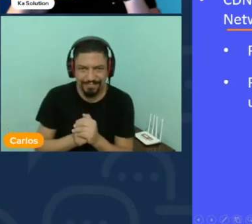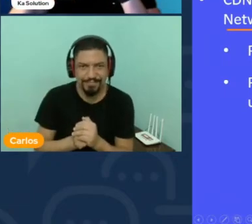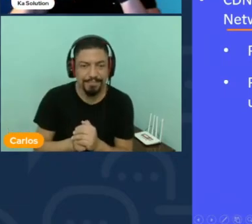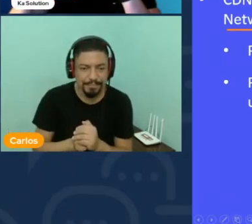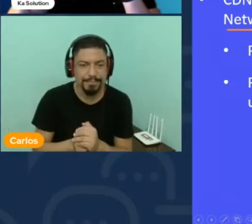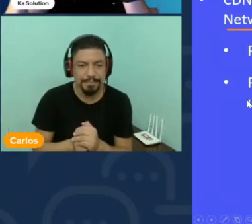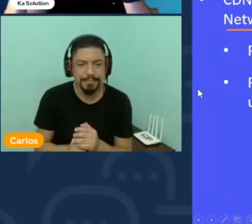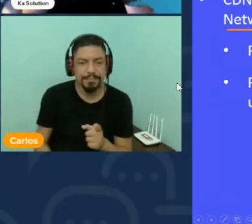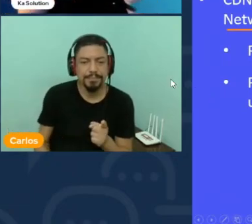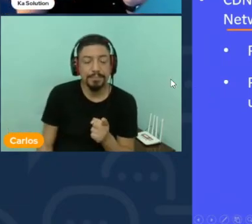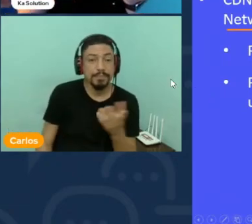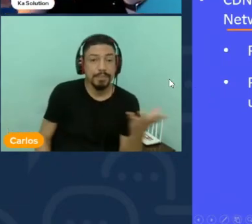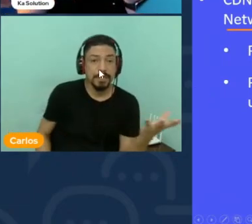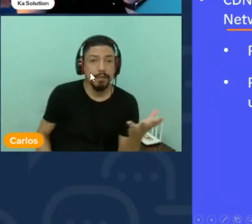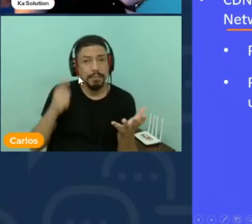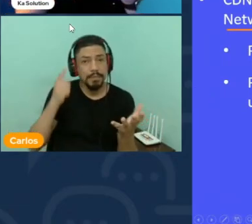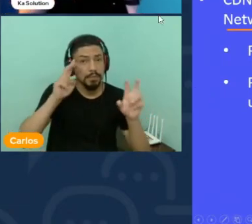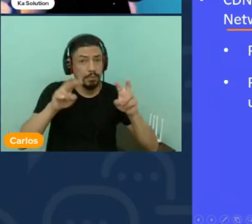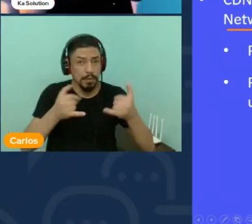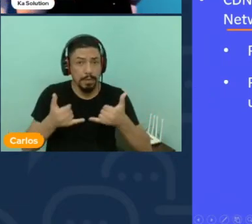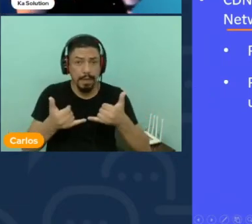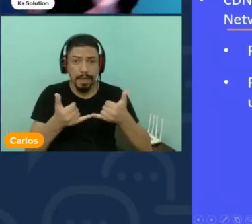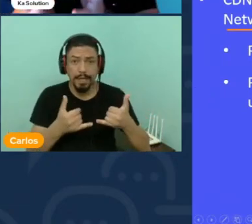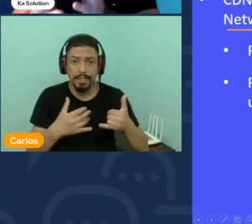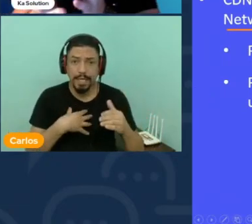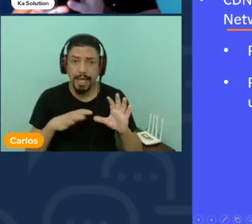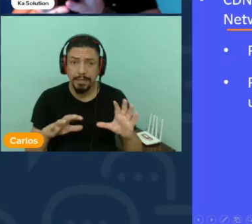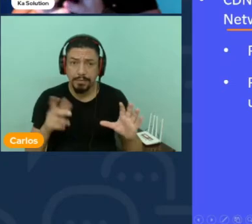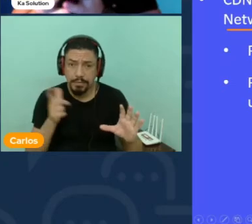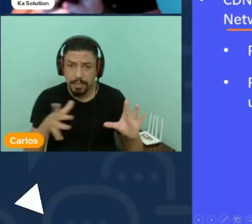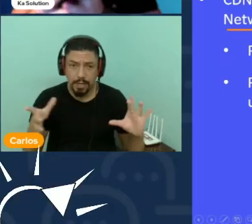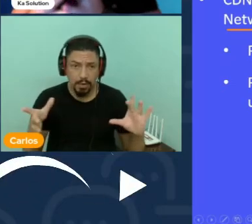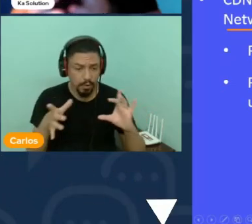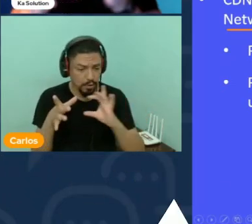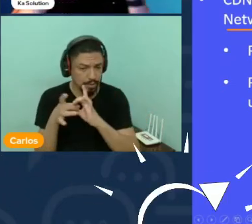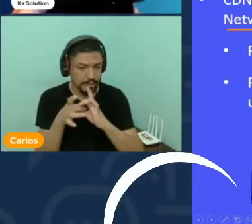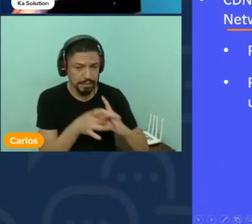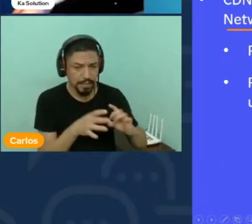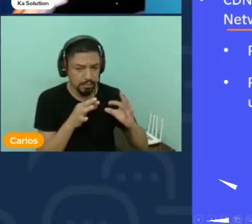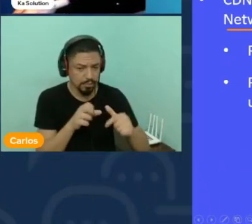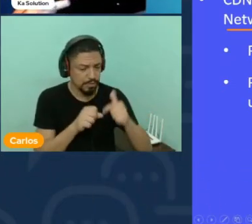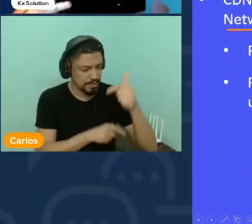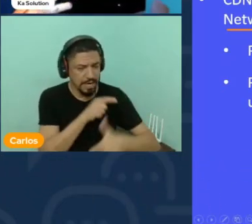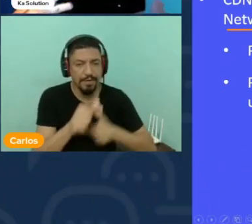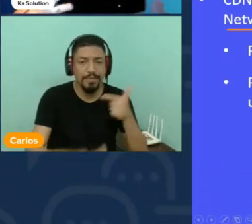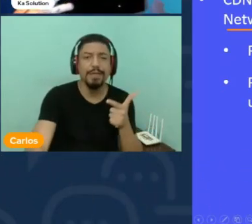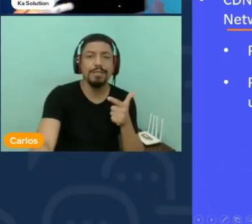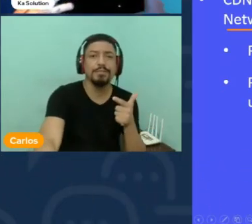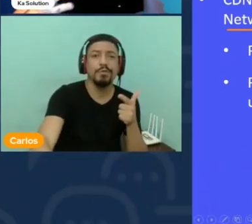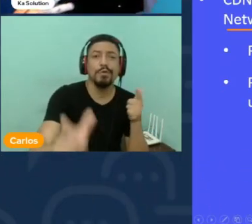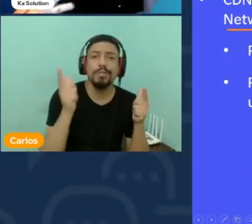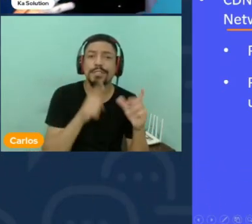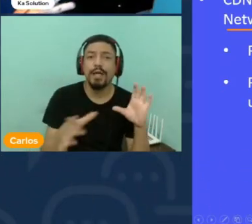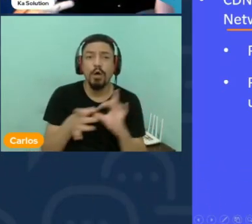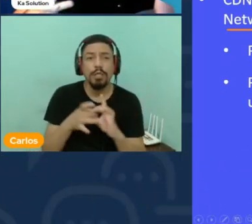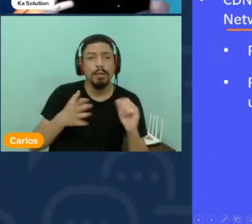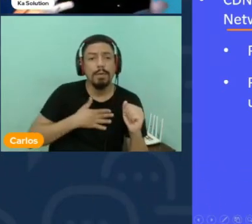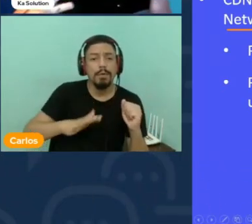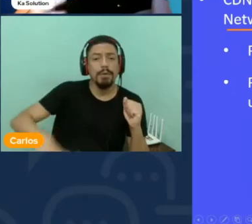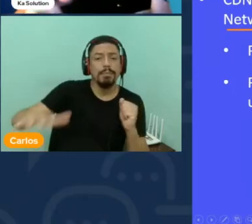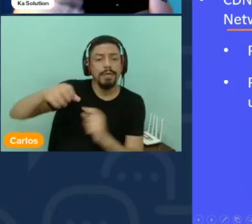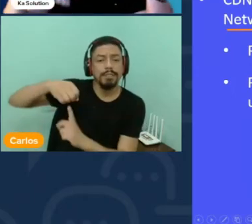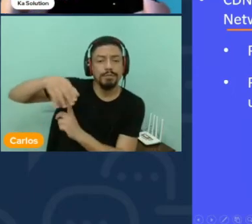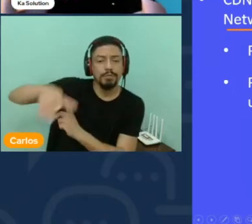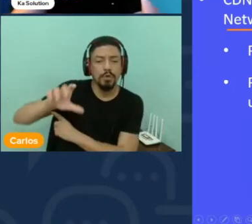Então, pessoal, do ponto de vista de rede, né, a gente conecta todos os serviços, a gente conecta o nosso cliente